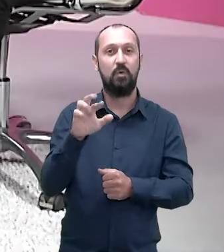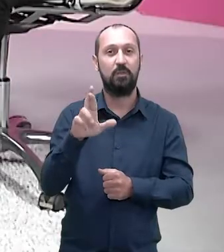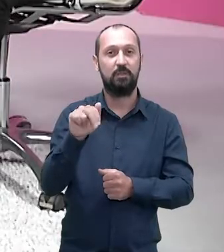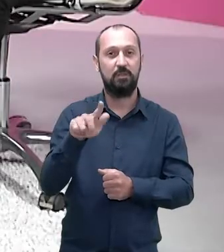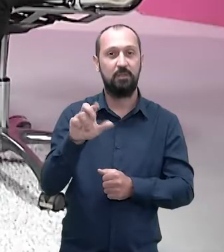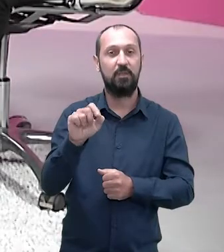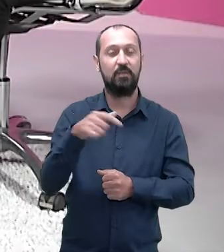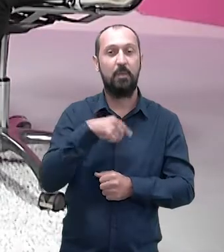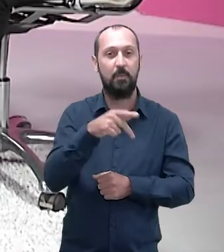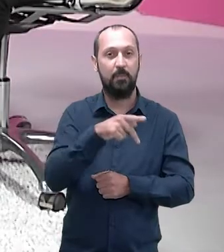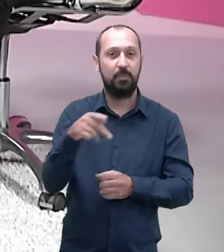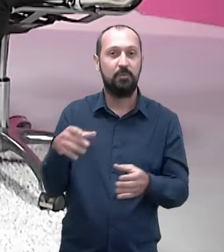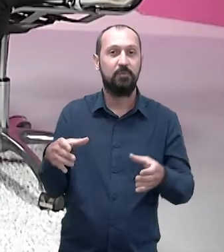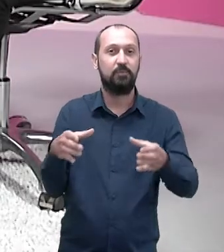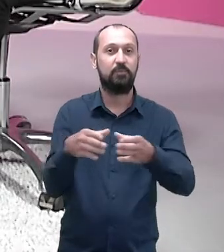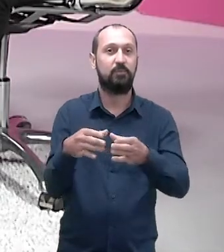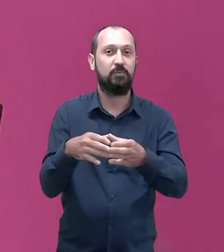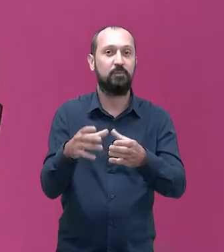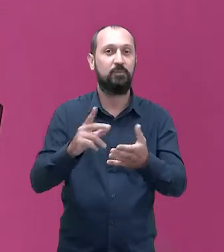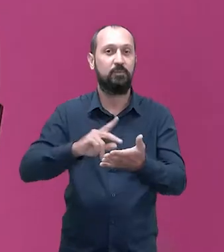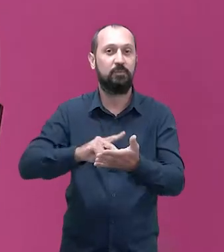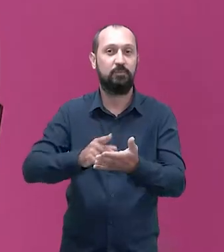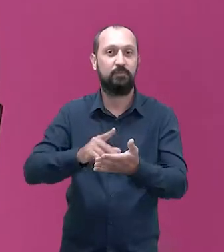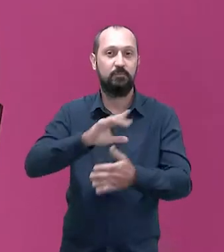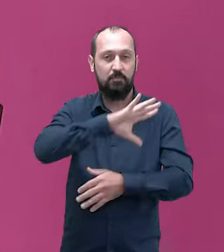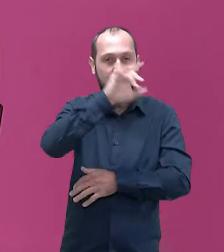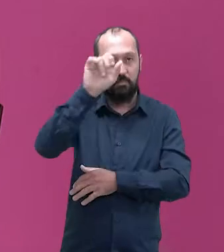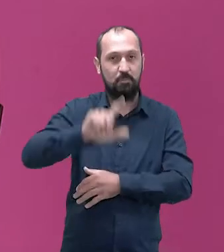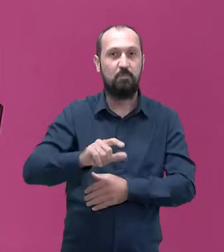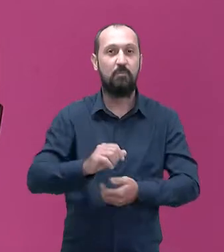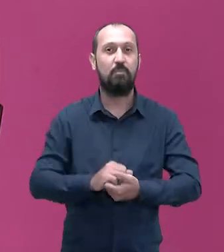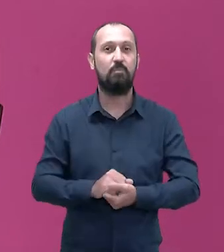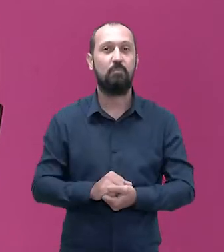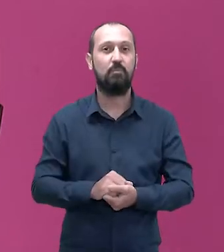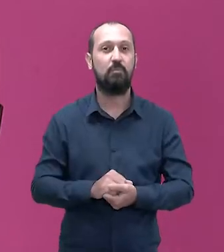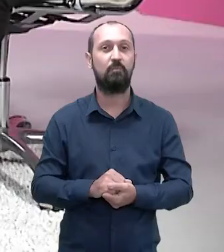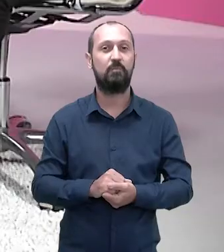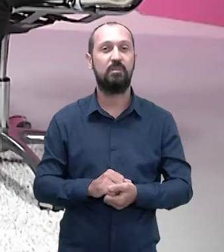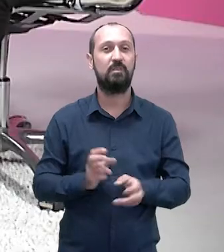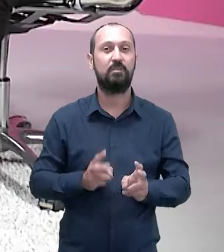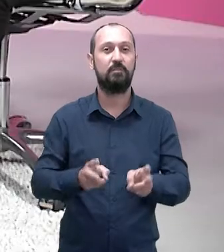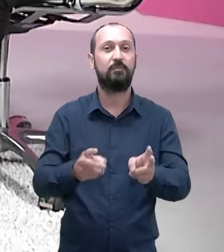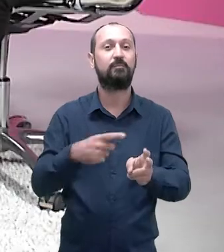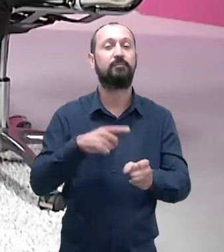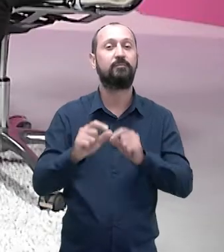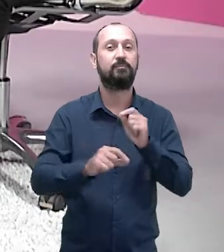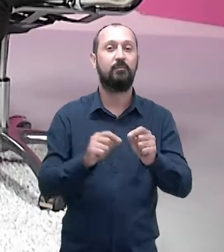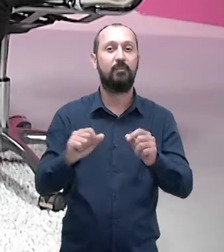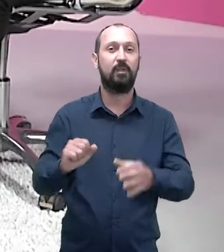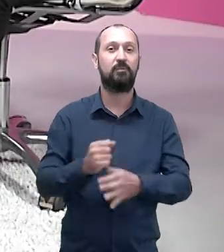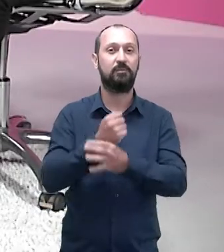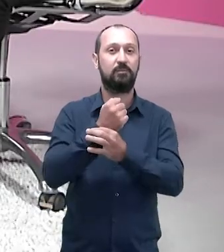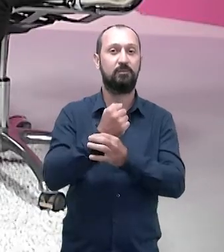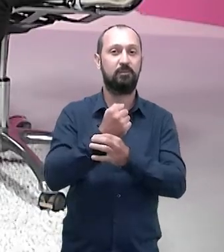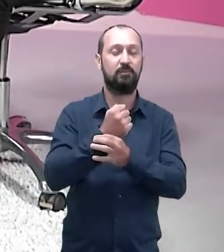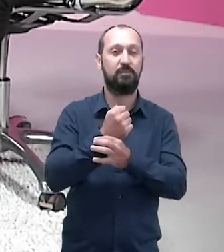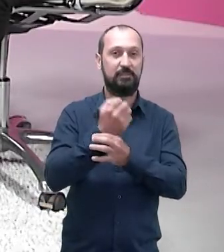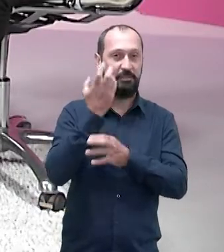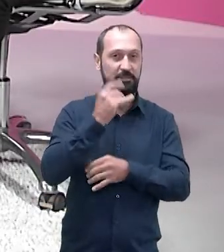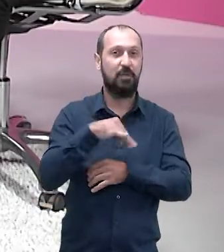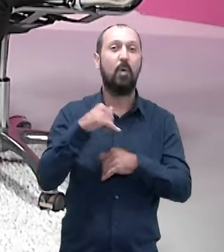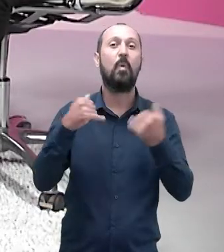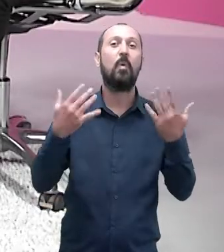Rodrigo Armoa, que é o presidente da categoria aqui do Sindicato de Mato Grosso do Sul. E continuando o programa, já que eu falei da segurança